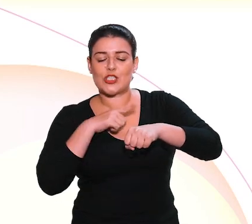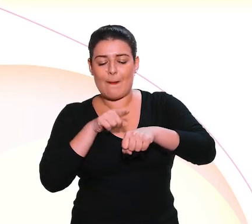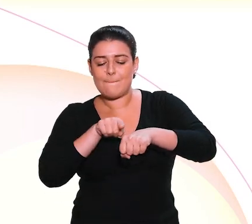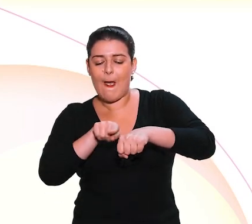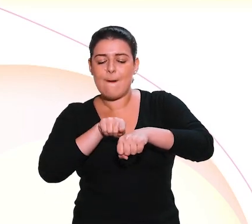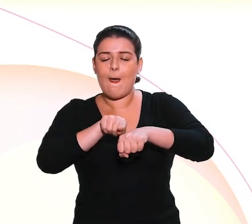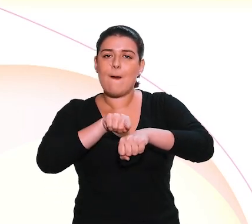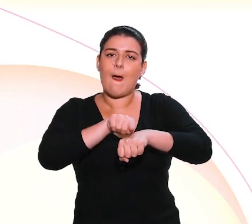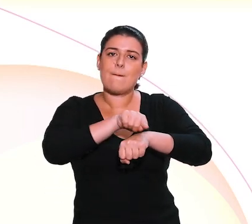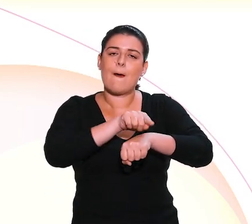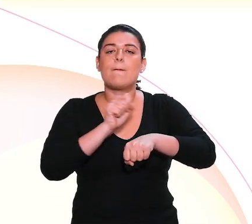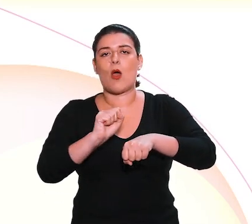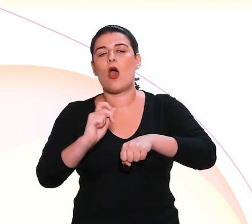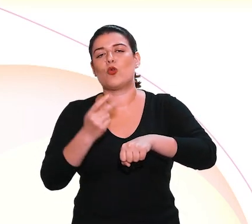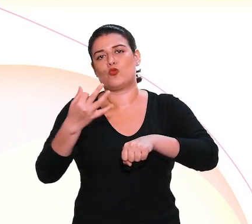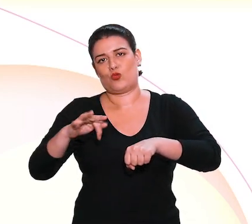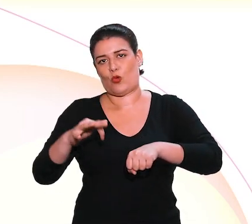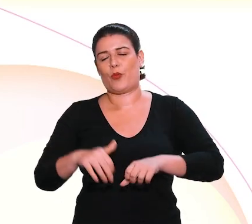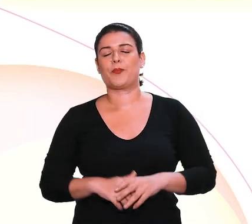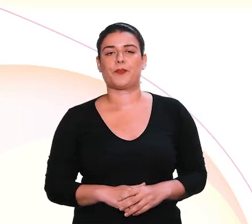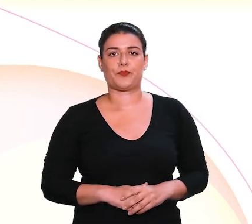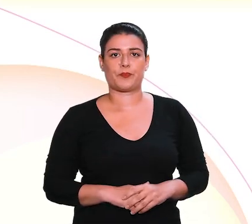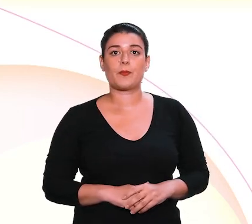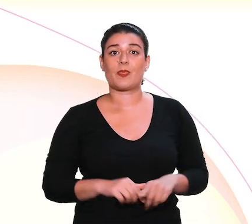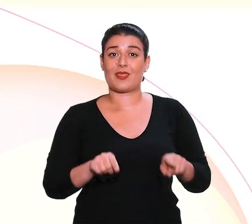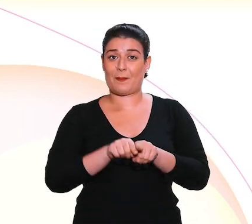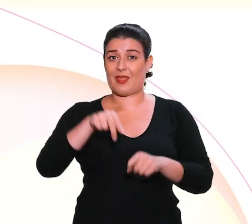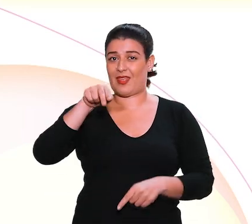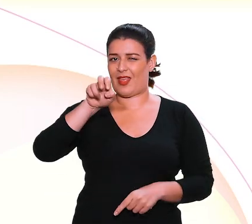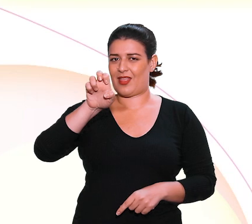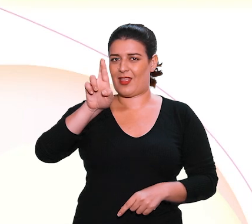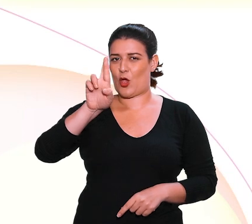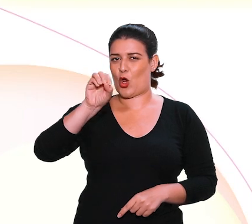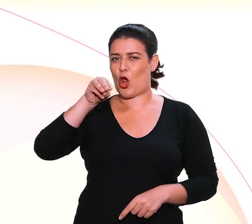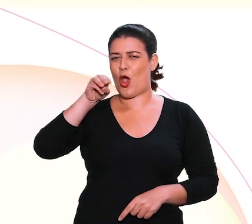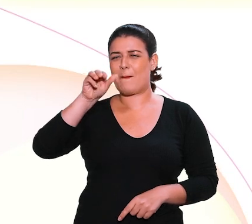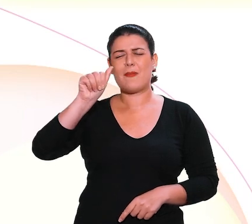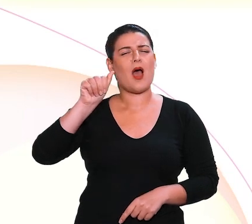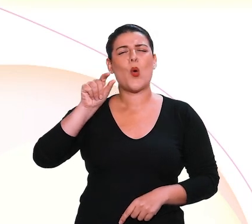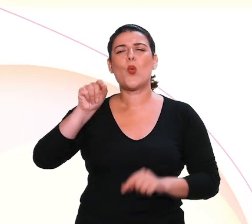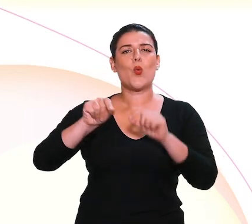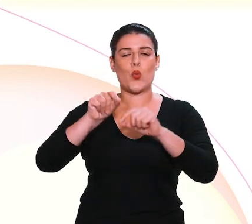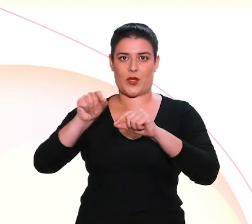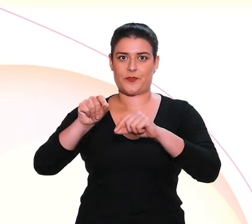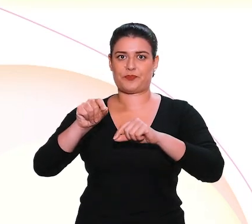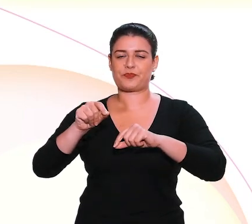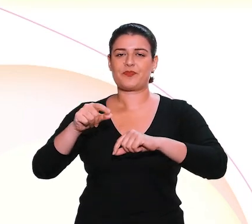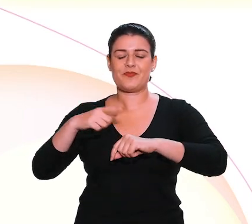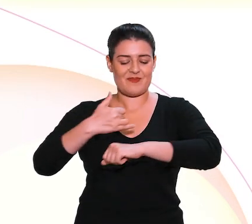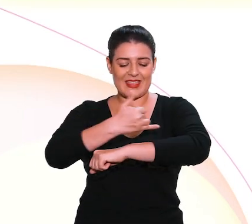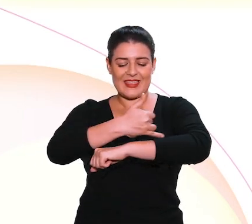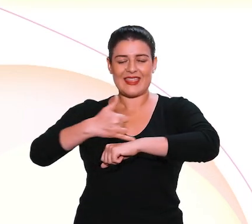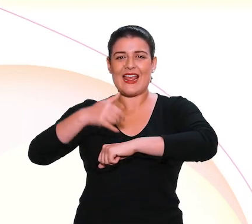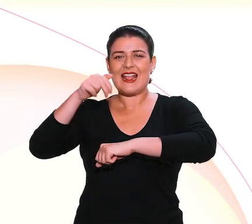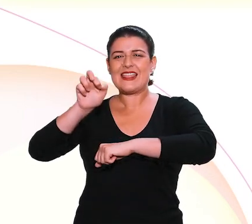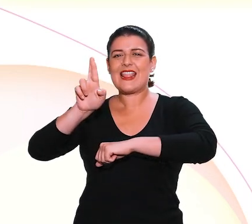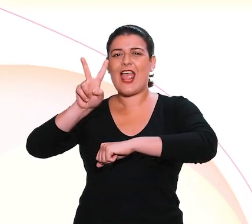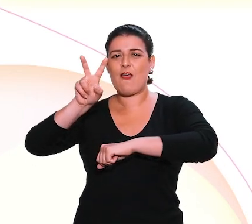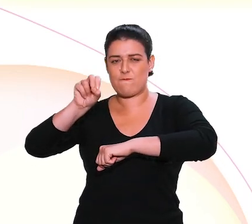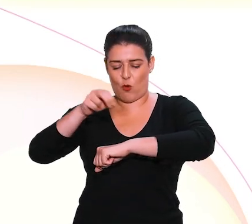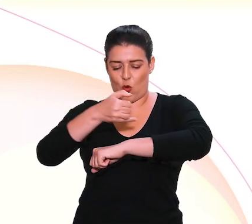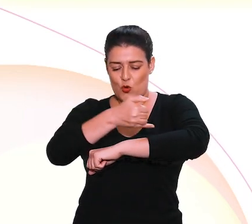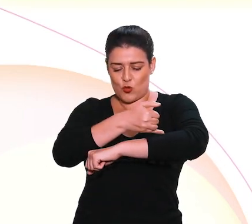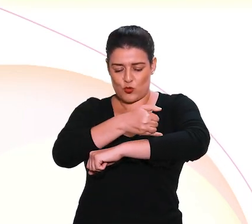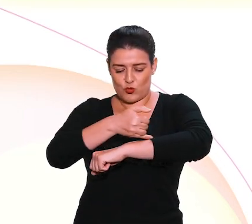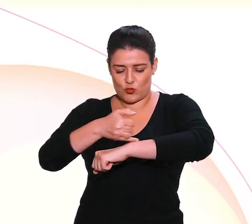de espículas ósseas. E os neuromas, pessoal, o que seria o neuroma? Quando um nervo é seccionado, quando ocorre